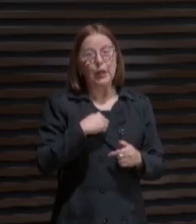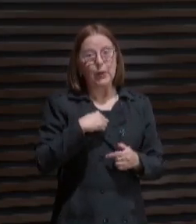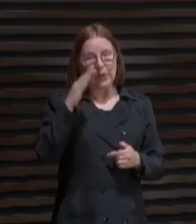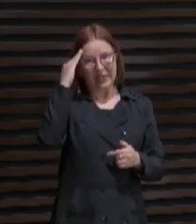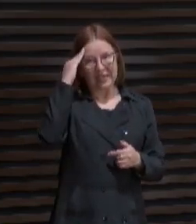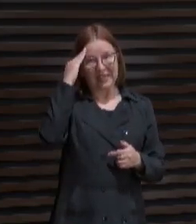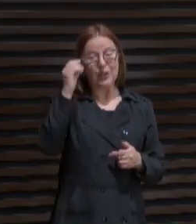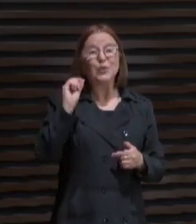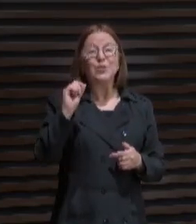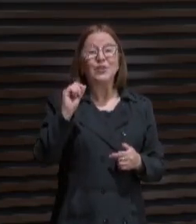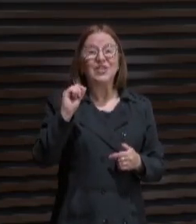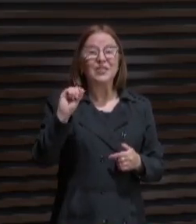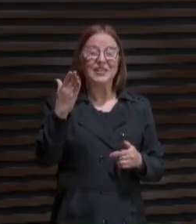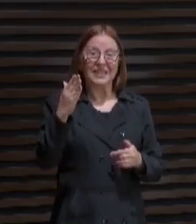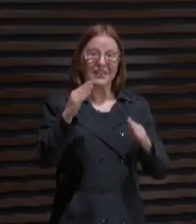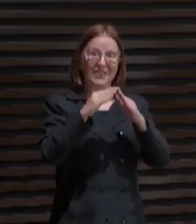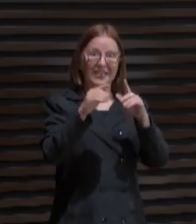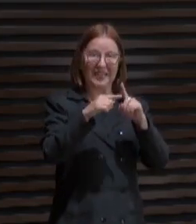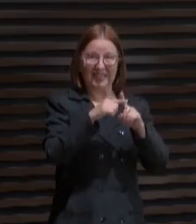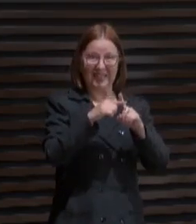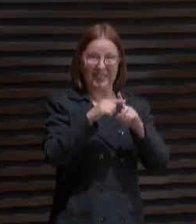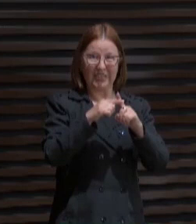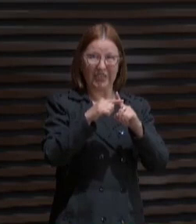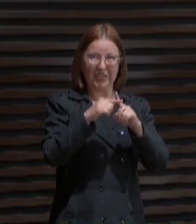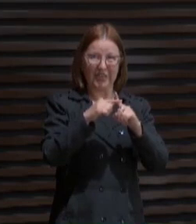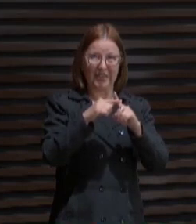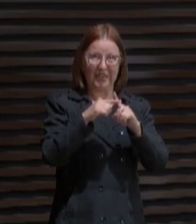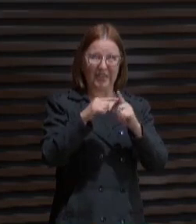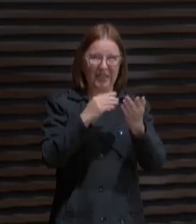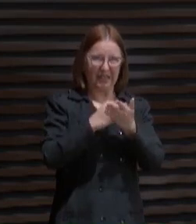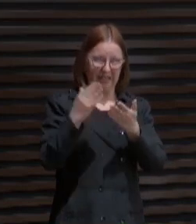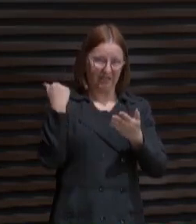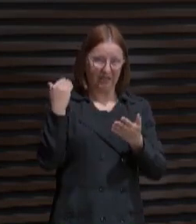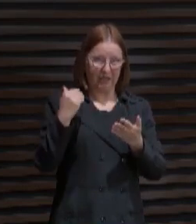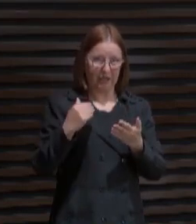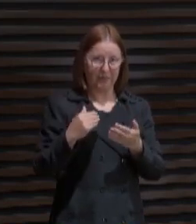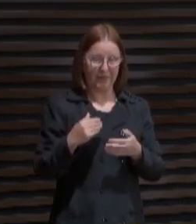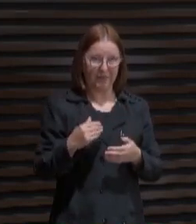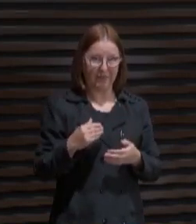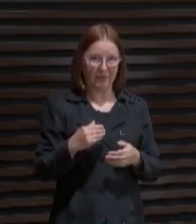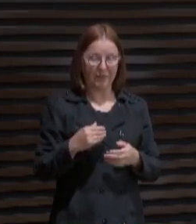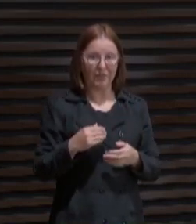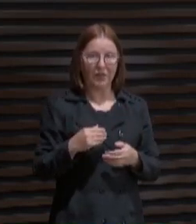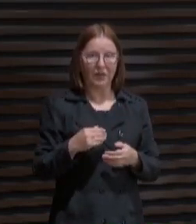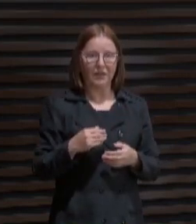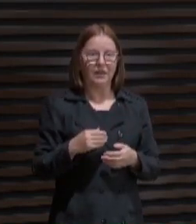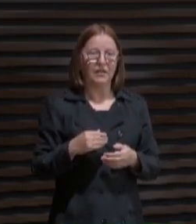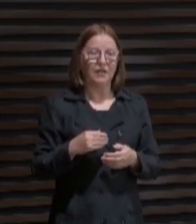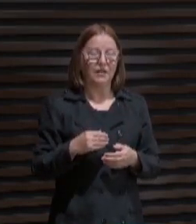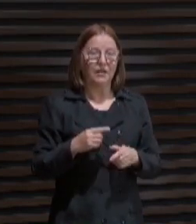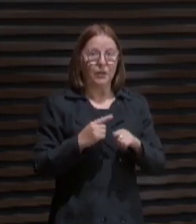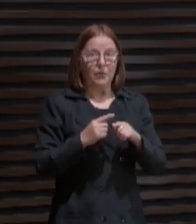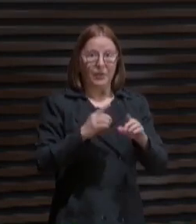igreja primitiva, quando eles partilhavam e traziam todos os seus bens, e tudo lhes